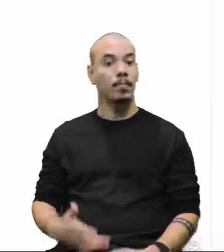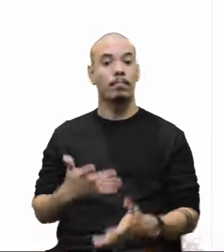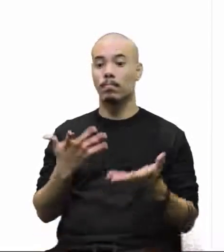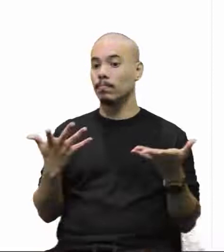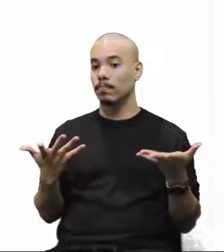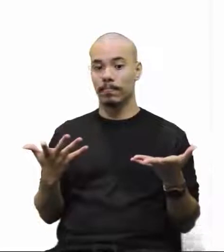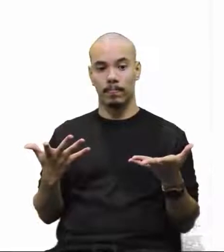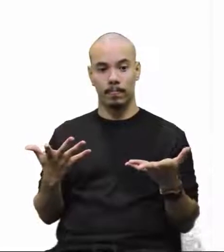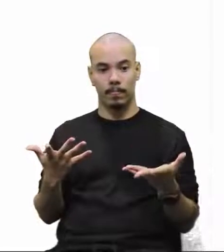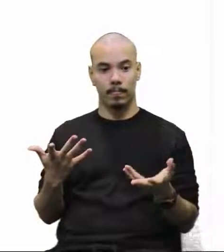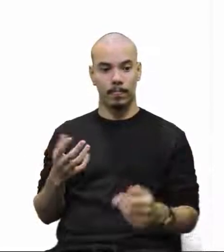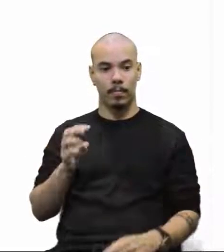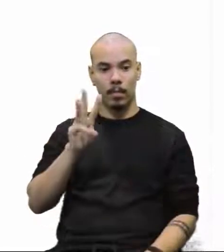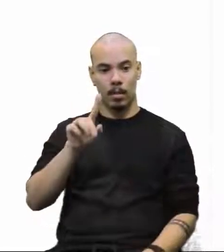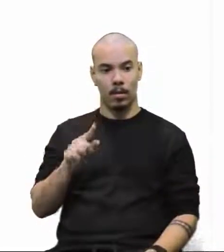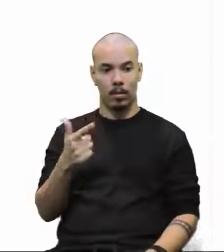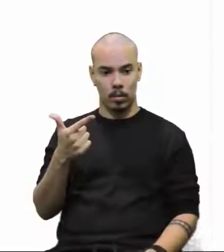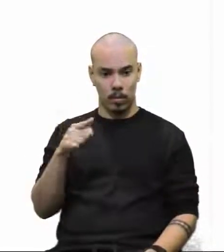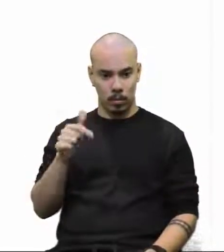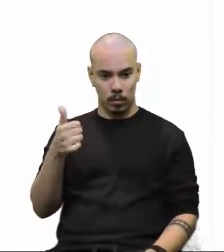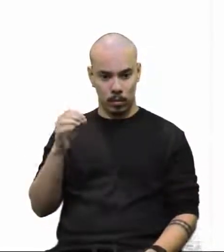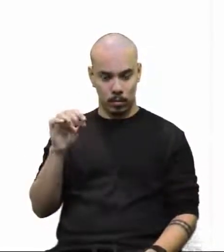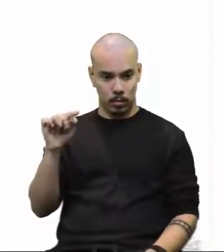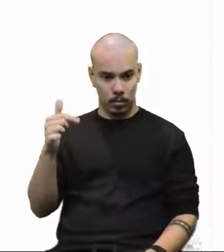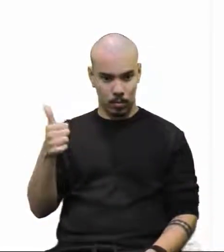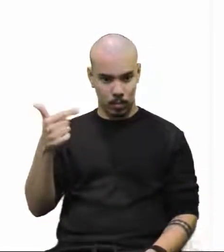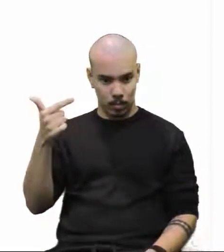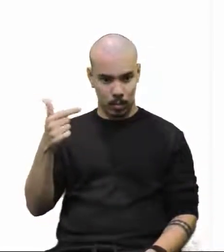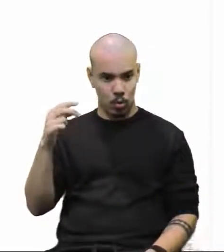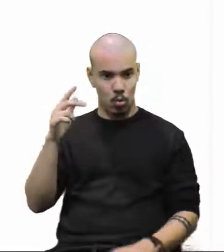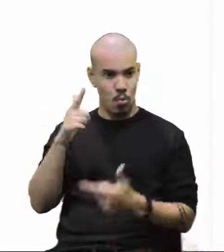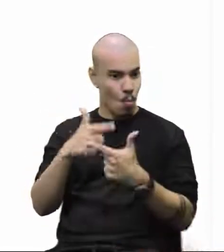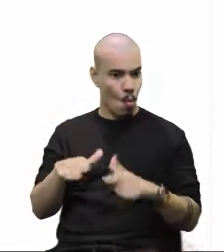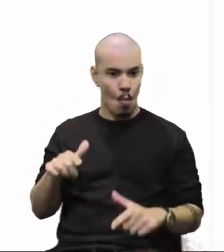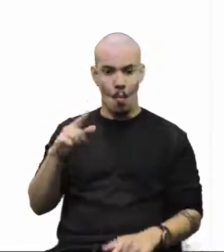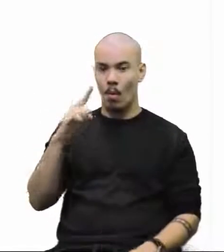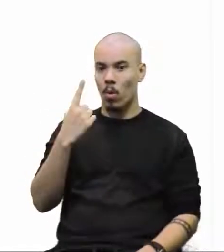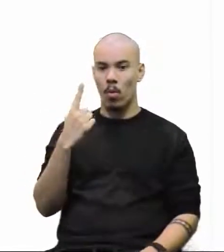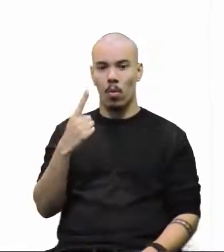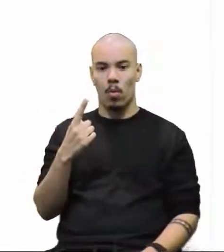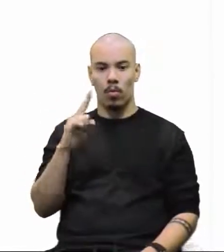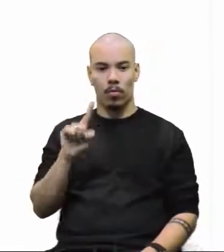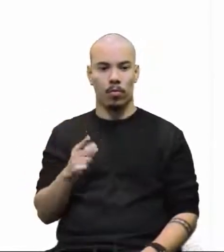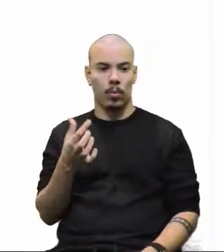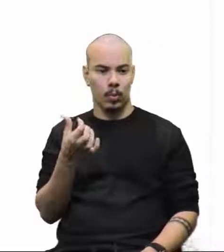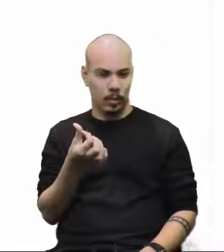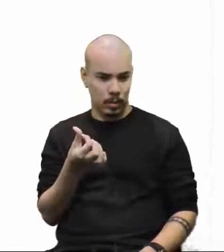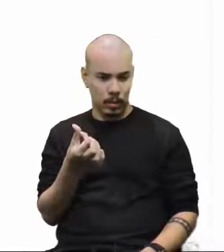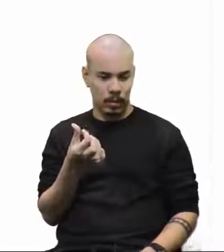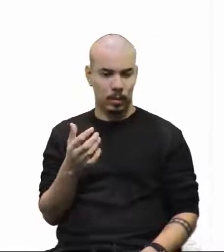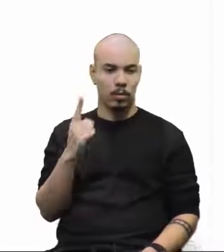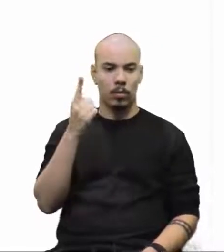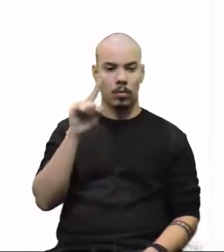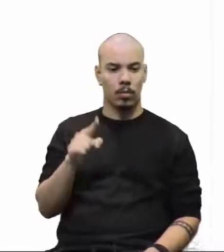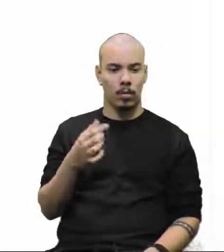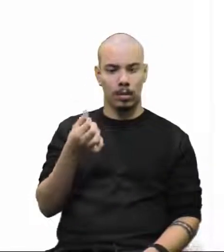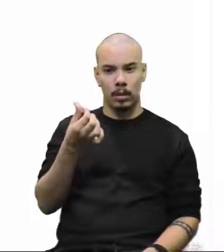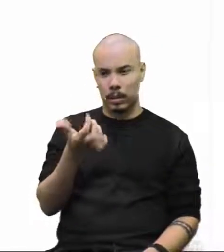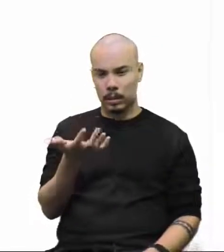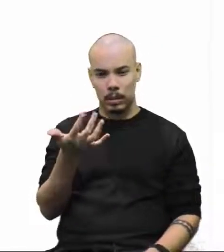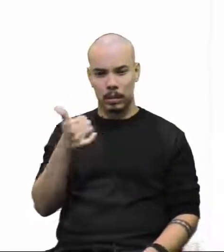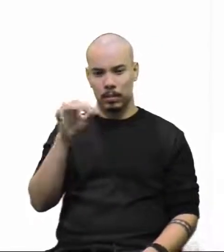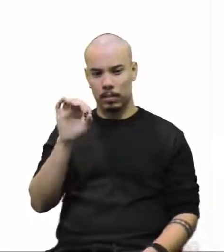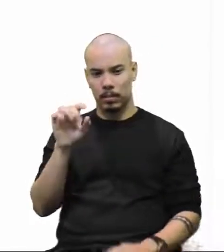opções. 3,2 vezes 10 a menos 2 newton, nula, 1,6 vezes 10 a menos 12, 1,6 vezes